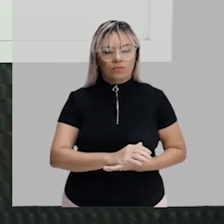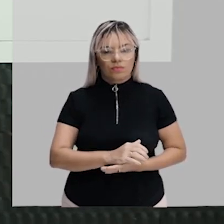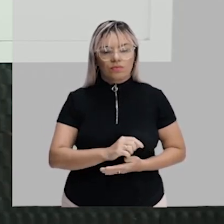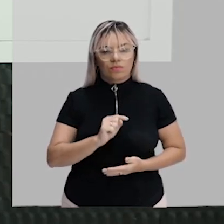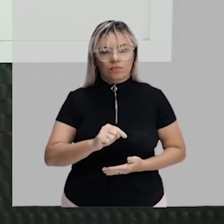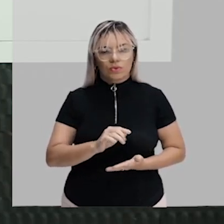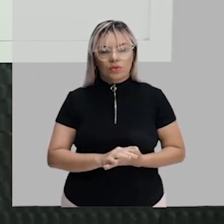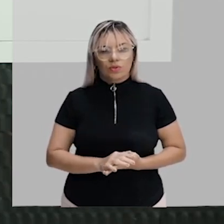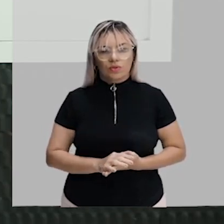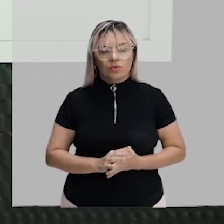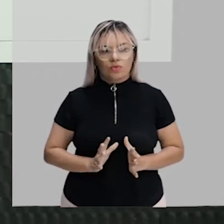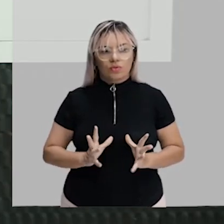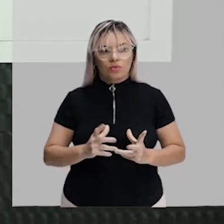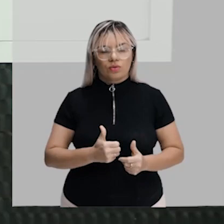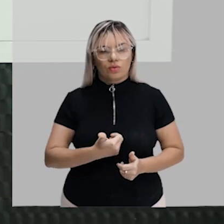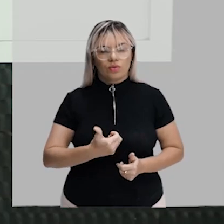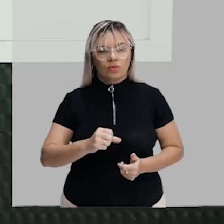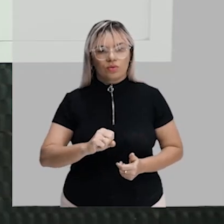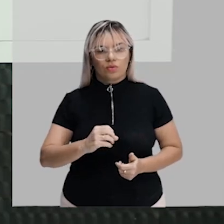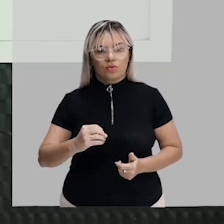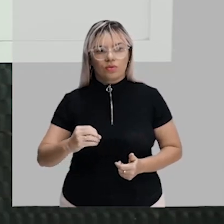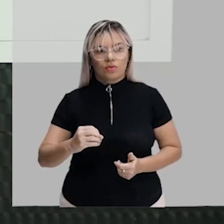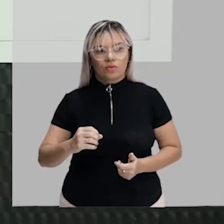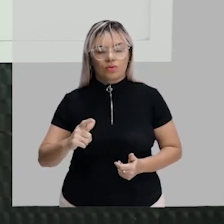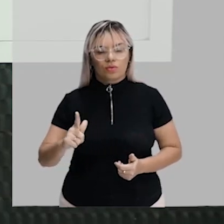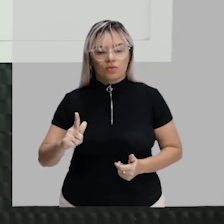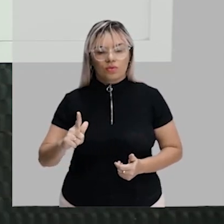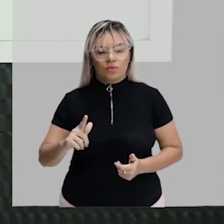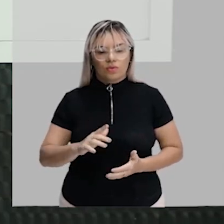180 gramas. Então isso aqui representa